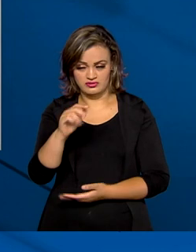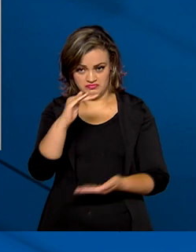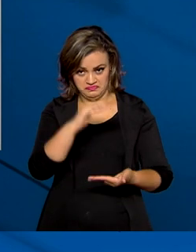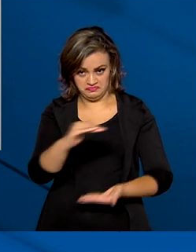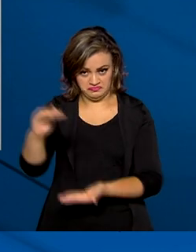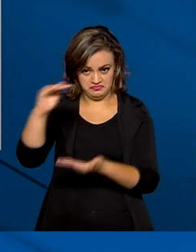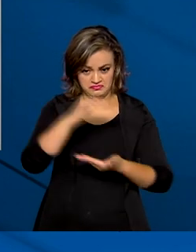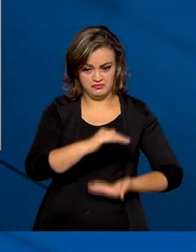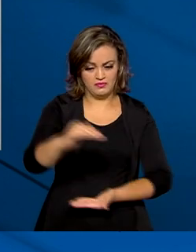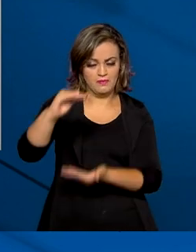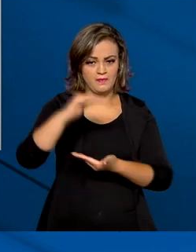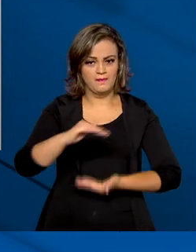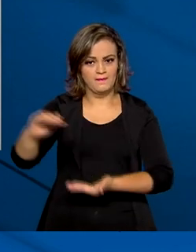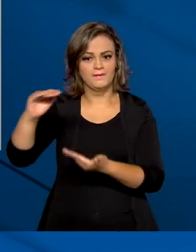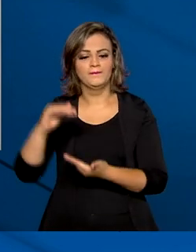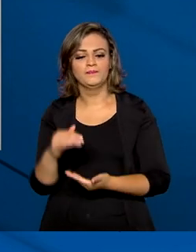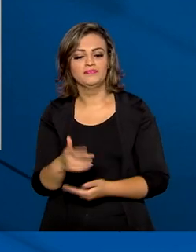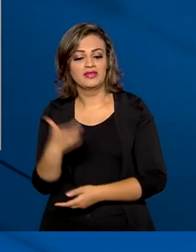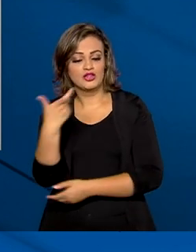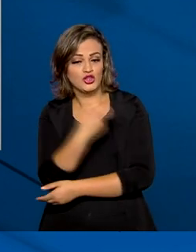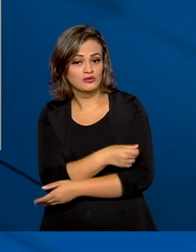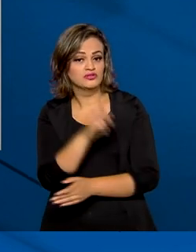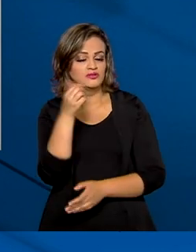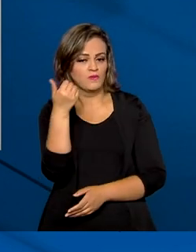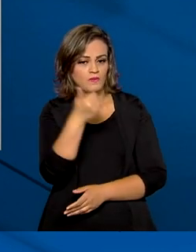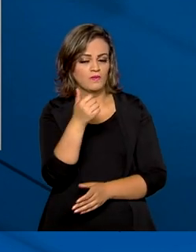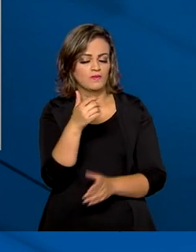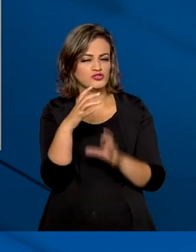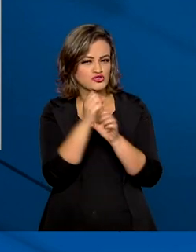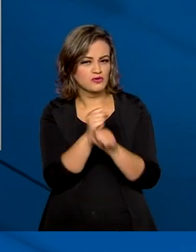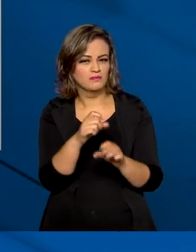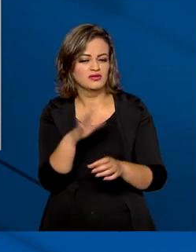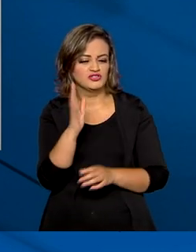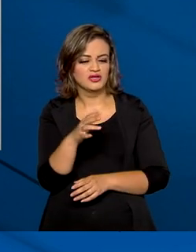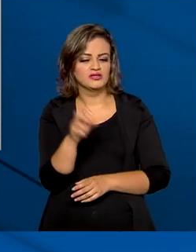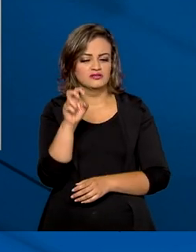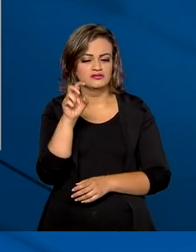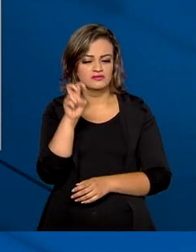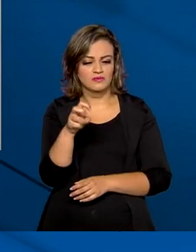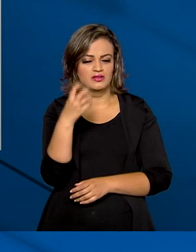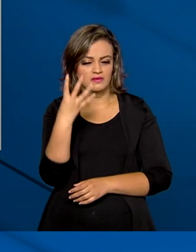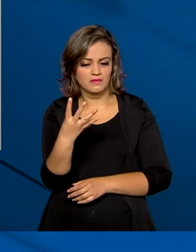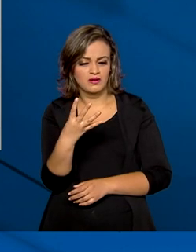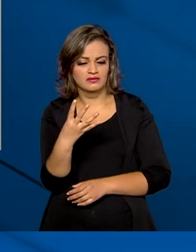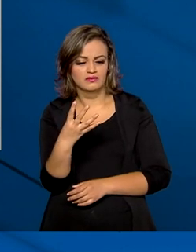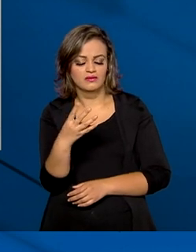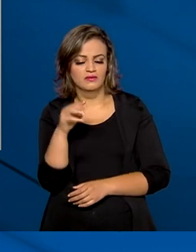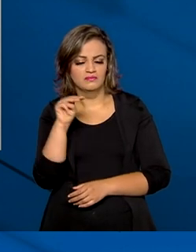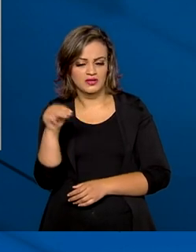vacinas contra o vídeo 19 as doses aplicadas ultrapassaram 50 e